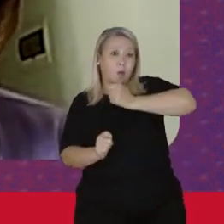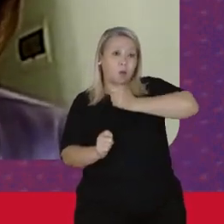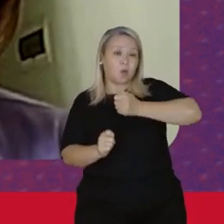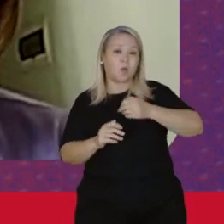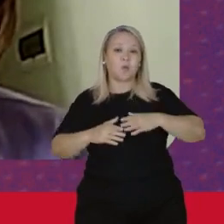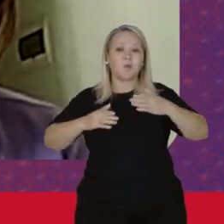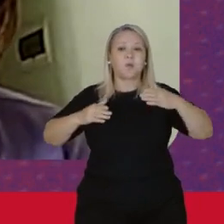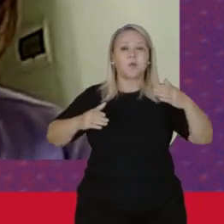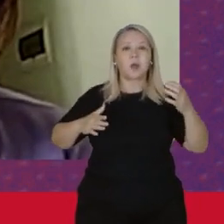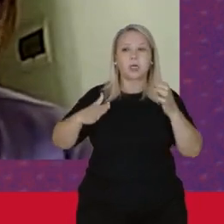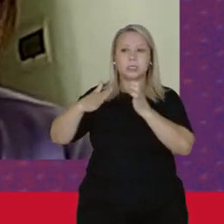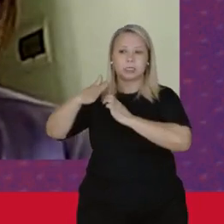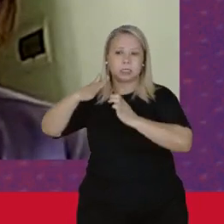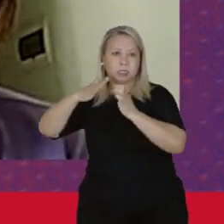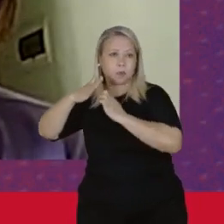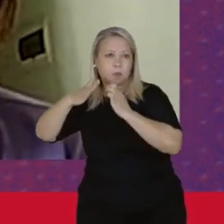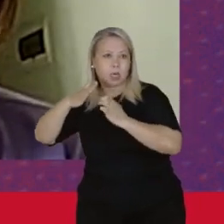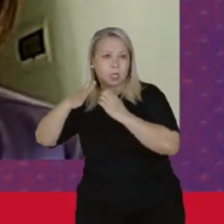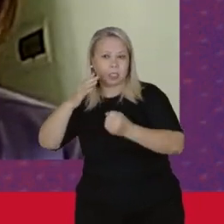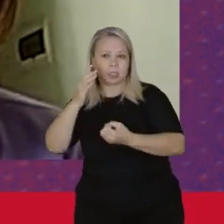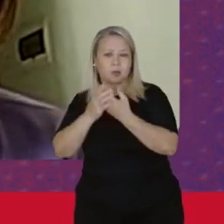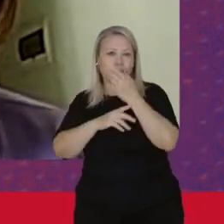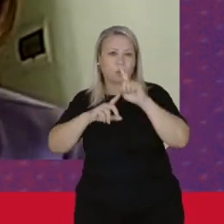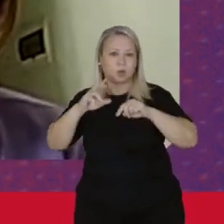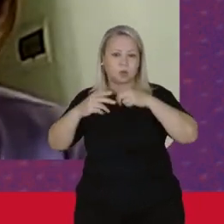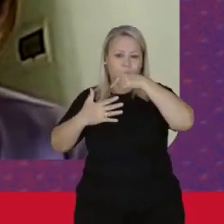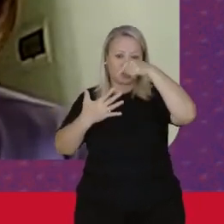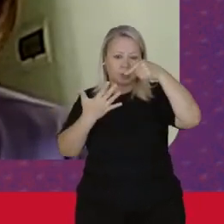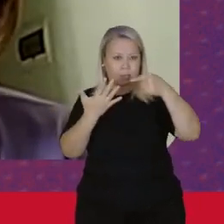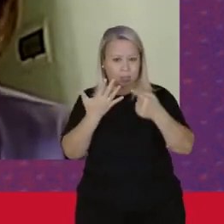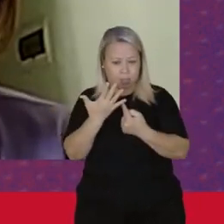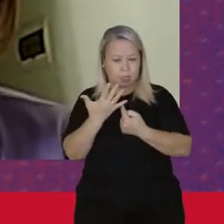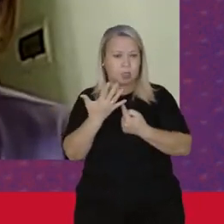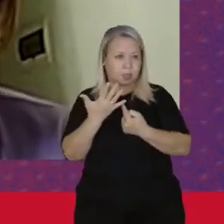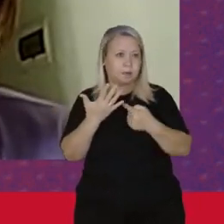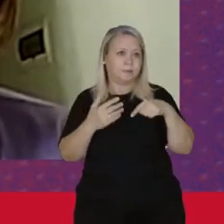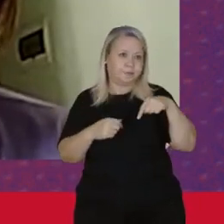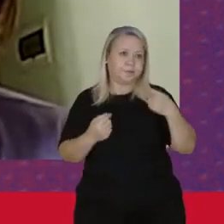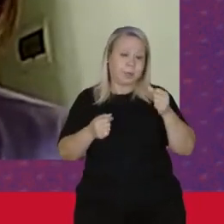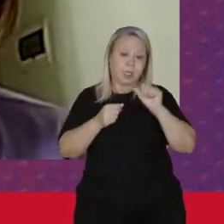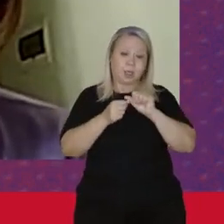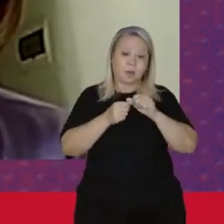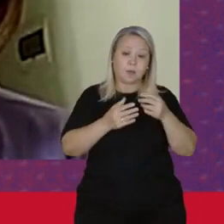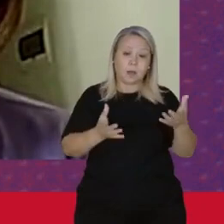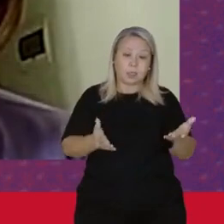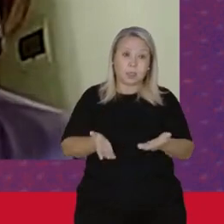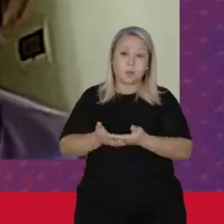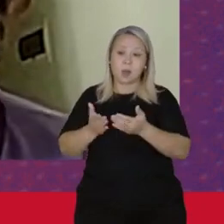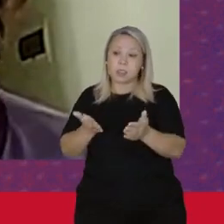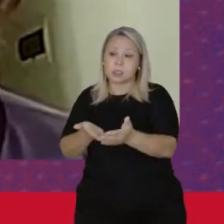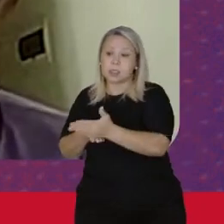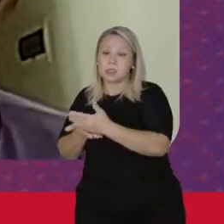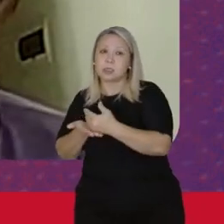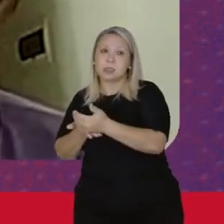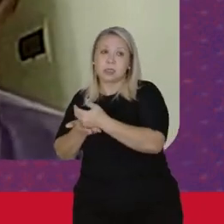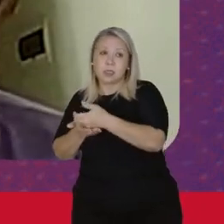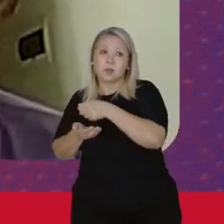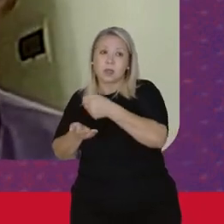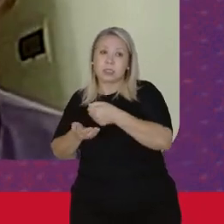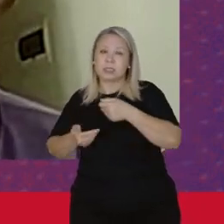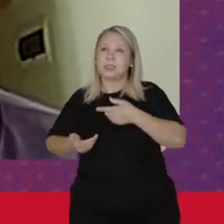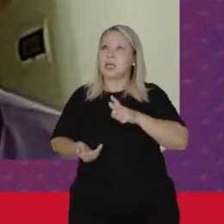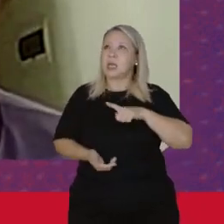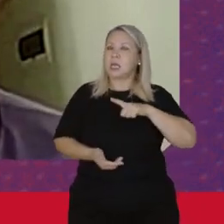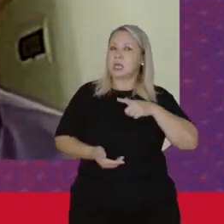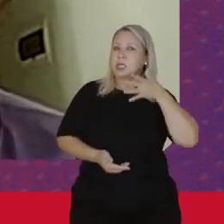grandes corporações que são produtoras desses itens, que fazem parte desse pacote, que tem um